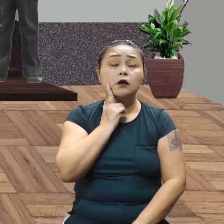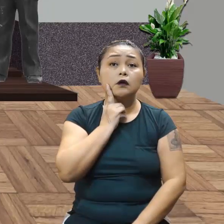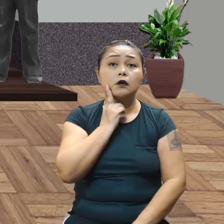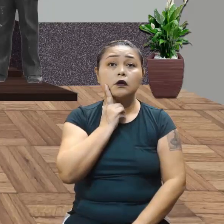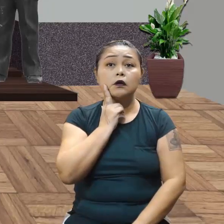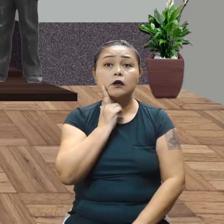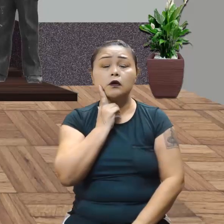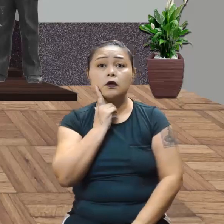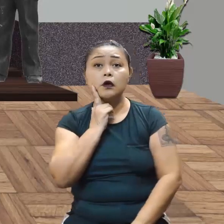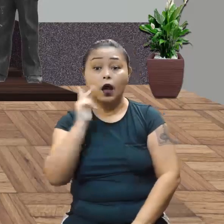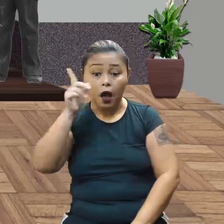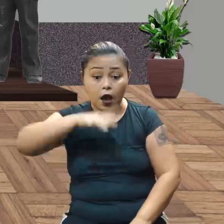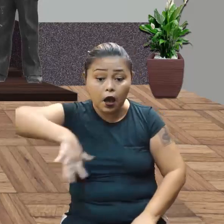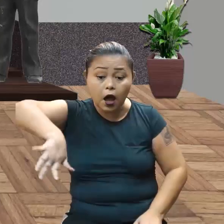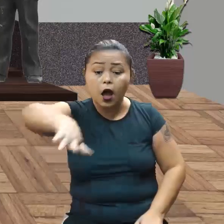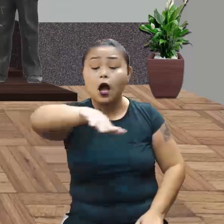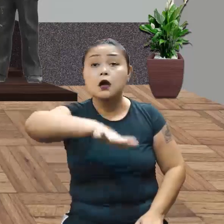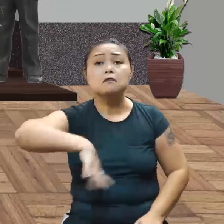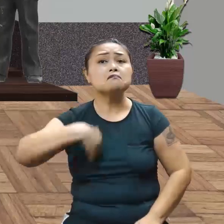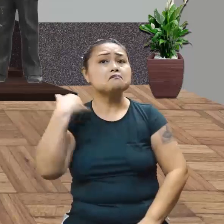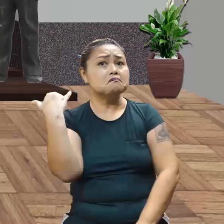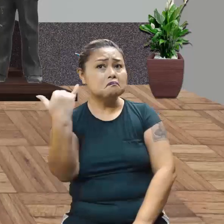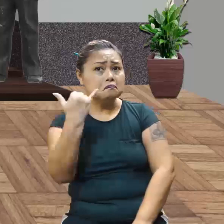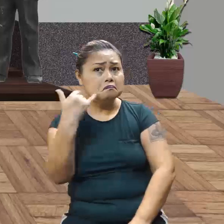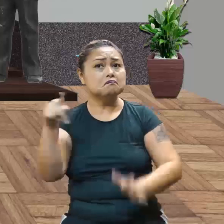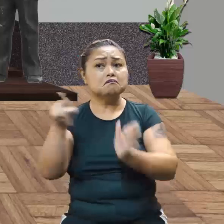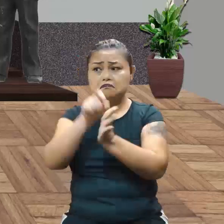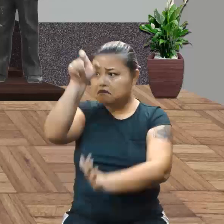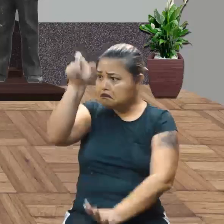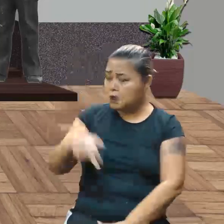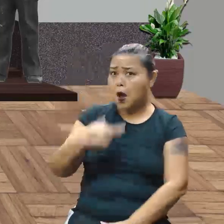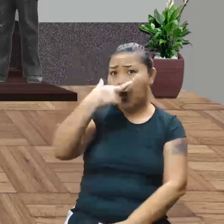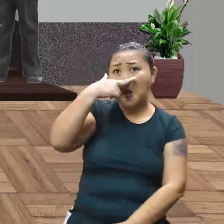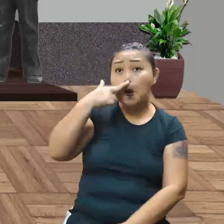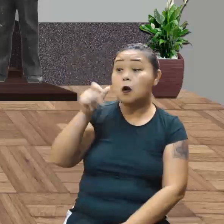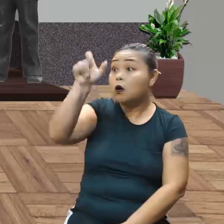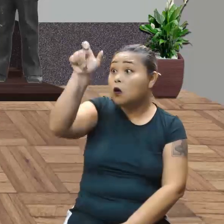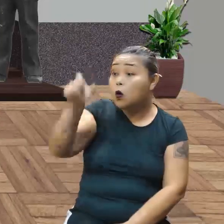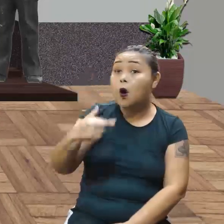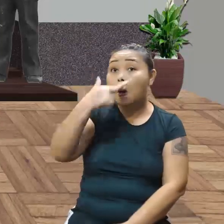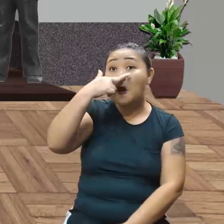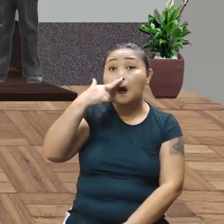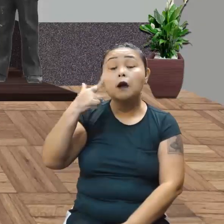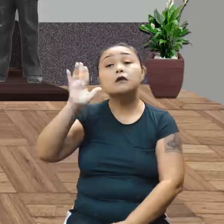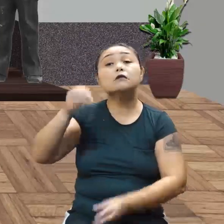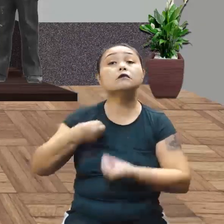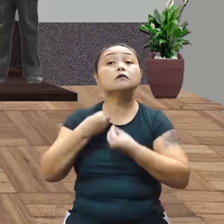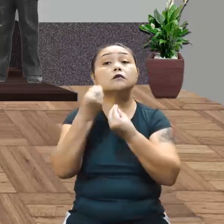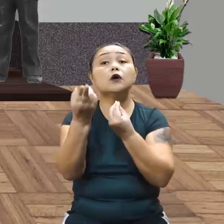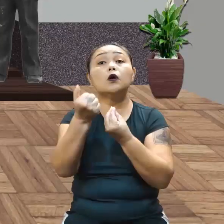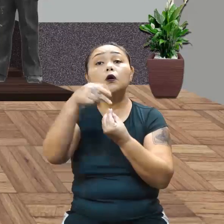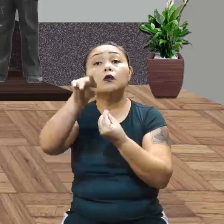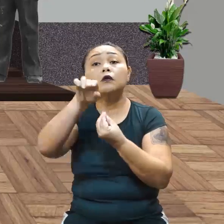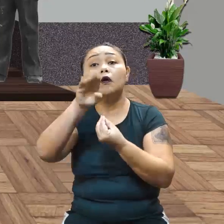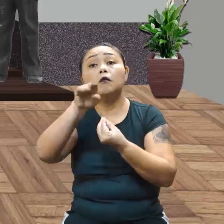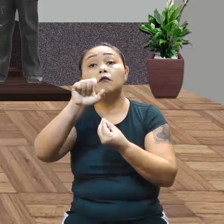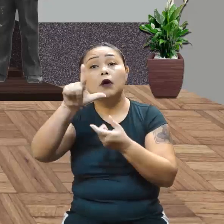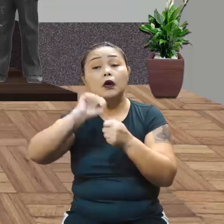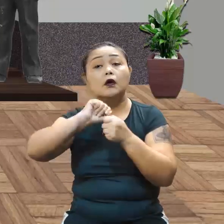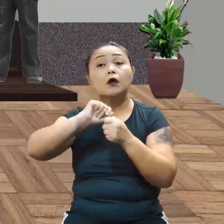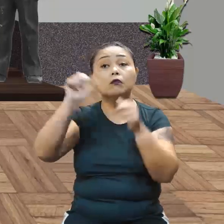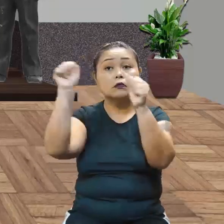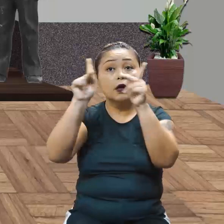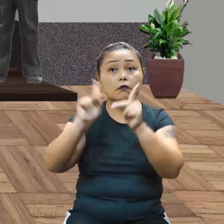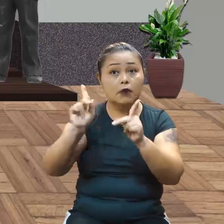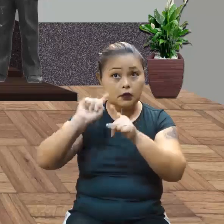Roquete Pinto vendo essa importância de Rondon. Inclusive Rondon, que vai ser indicado ao Prêmio Nobel da Paz, mas isso aí nós vamos